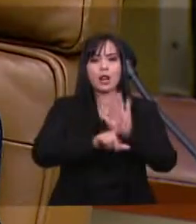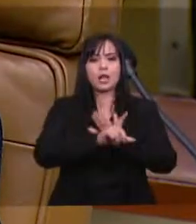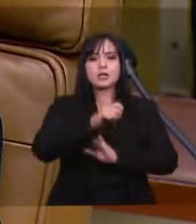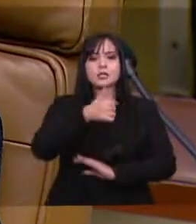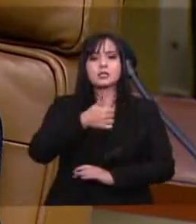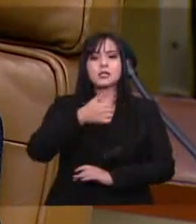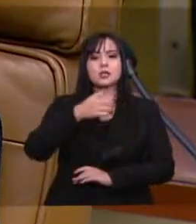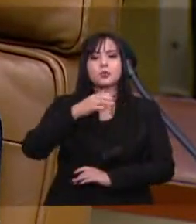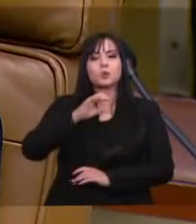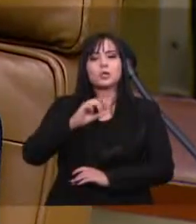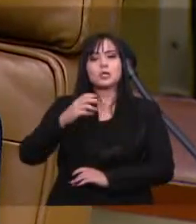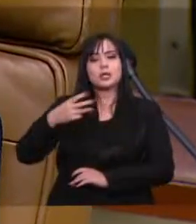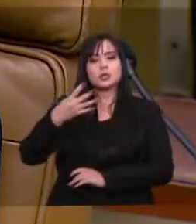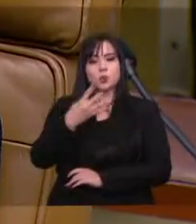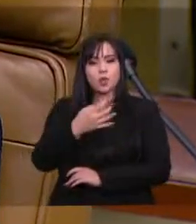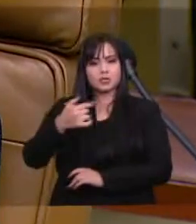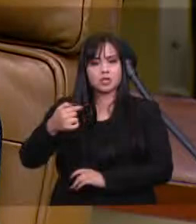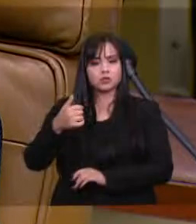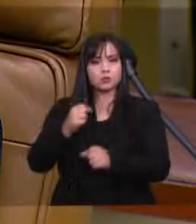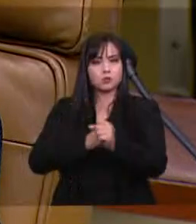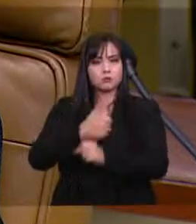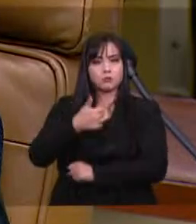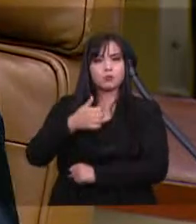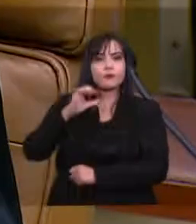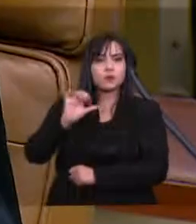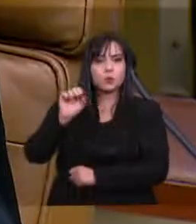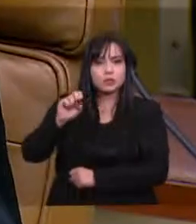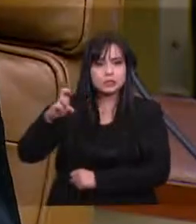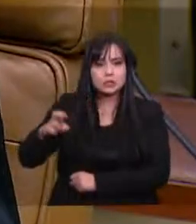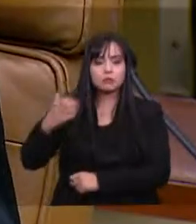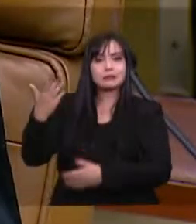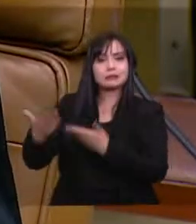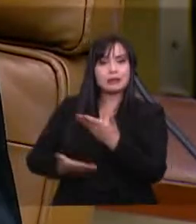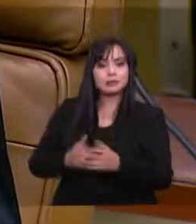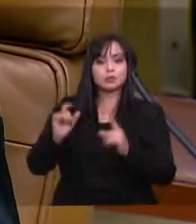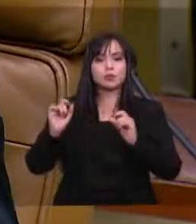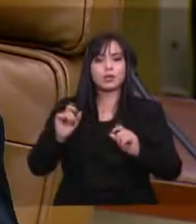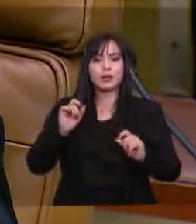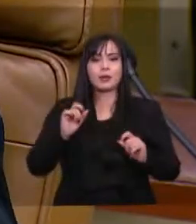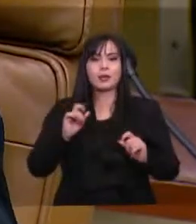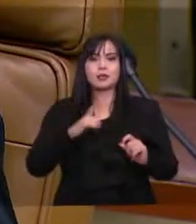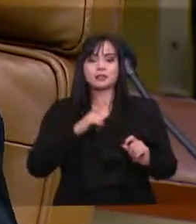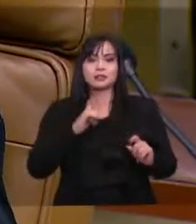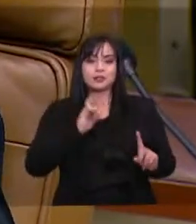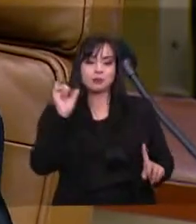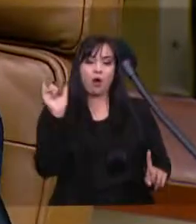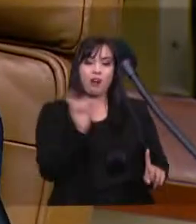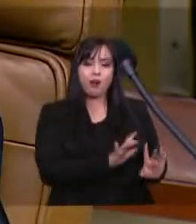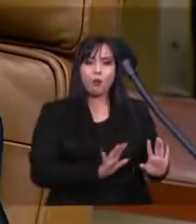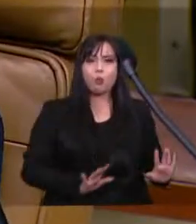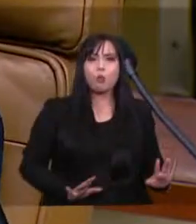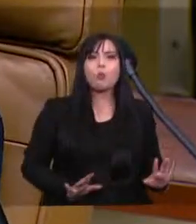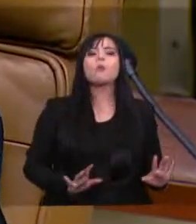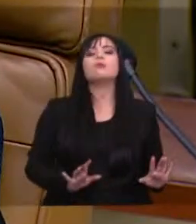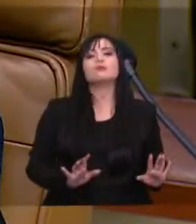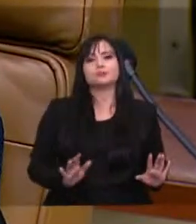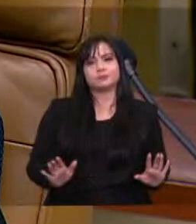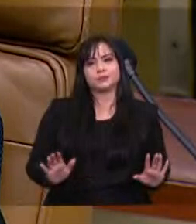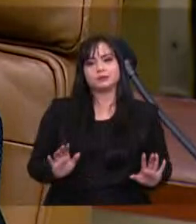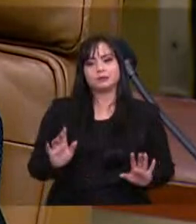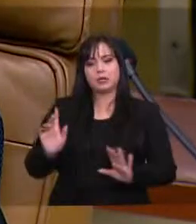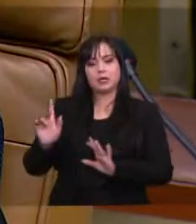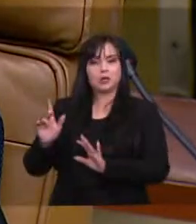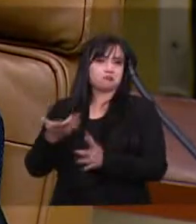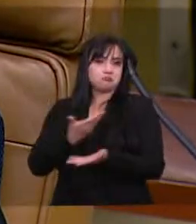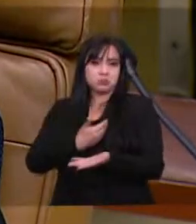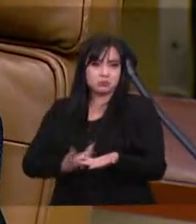lei 7347 de 1985 que trata dos danos morais ao patrimônio público